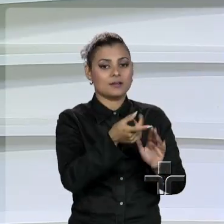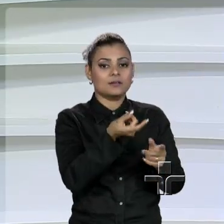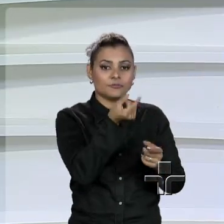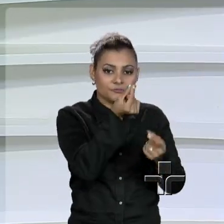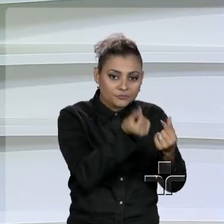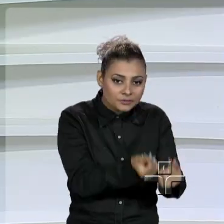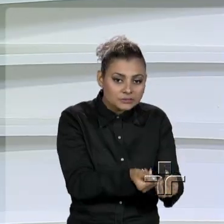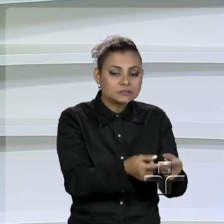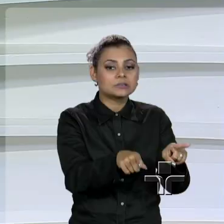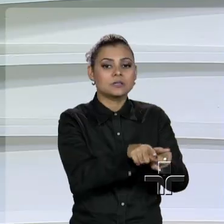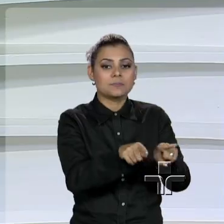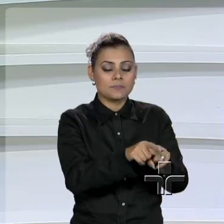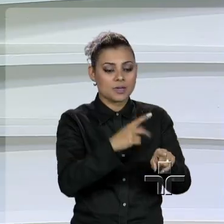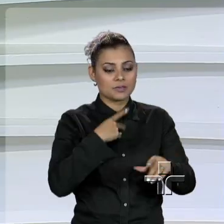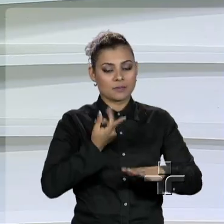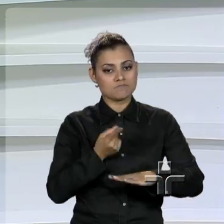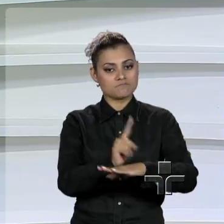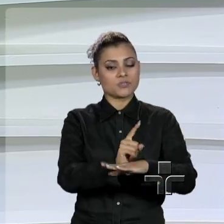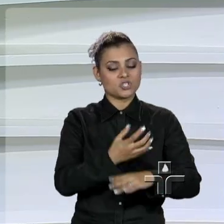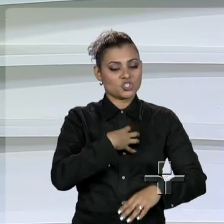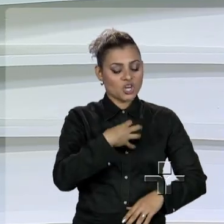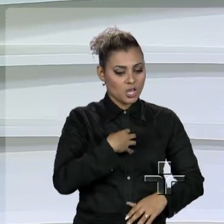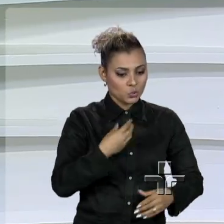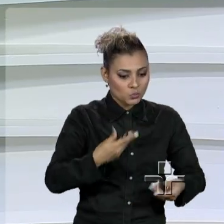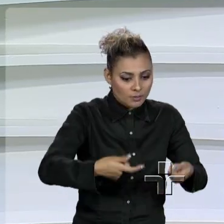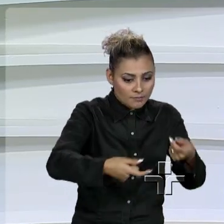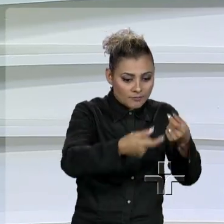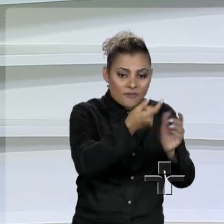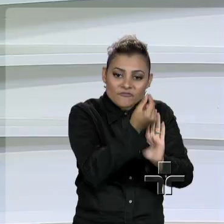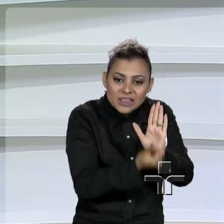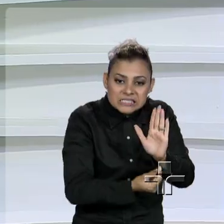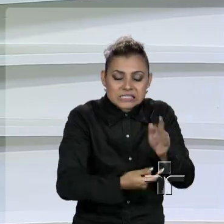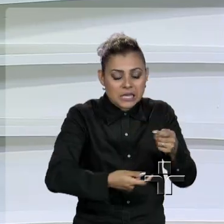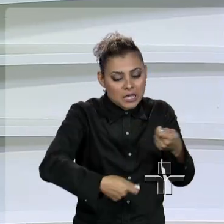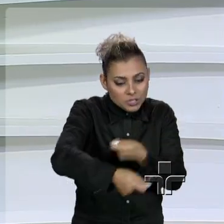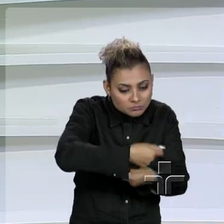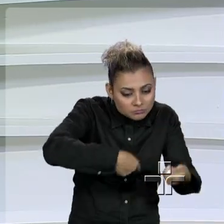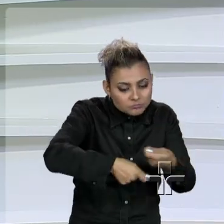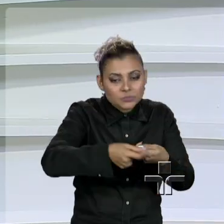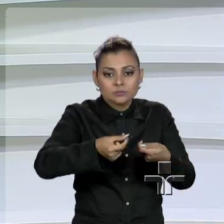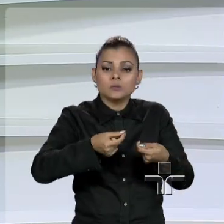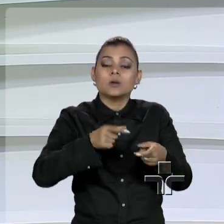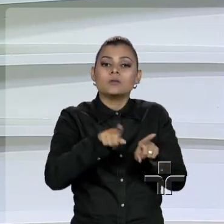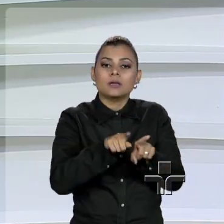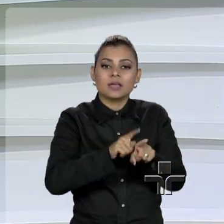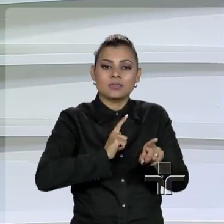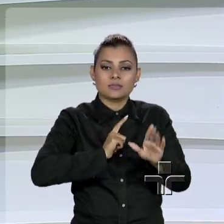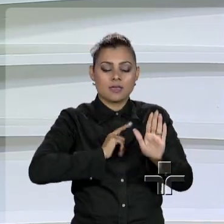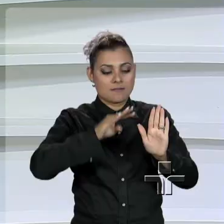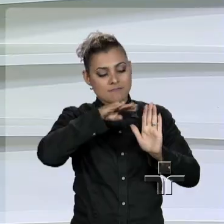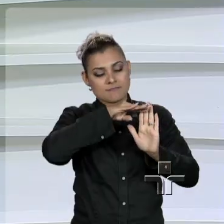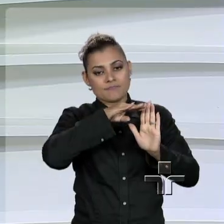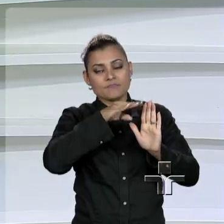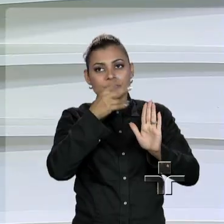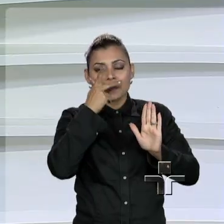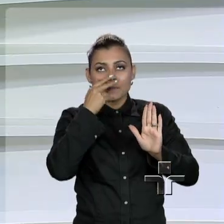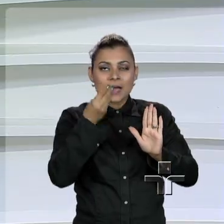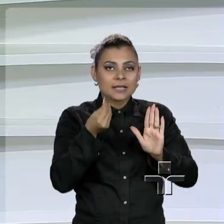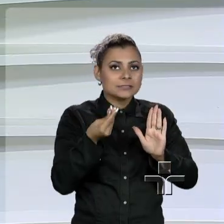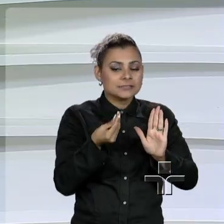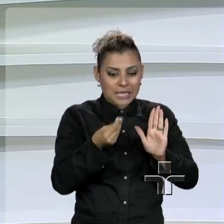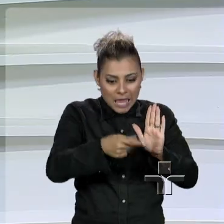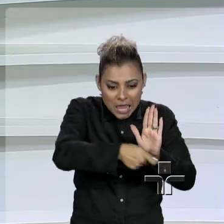financeiro assumindo esse protagonismo e principalmente com os derivativos que fazem com que ele ganhe um tamanho muito maior do